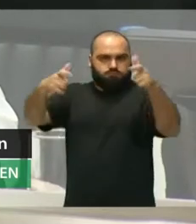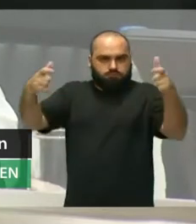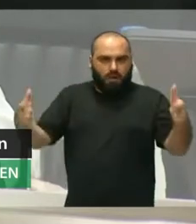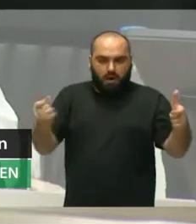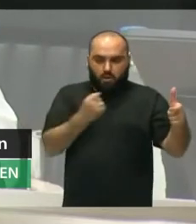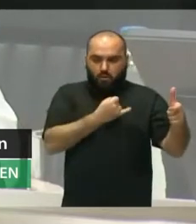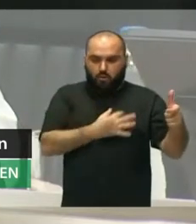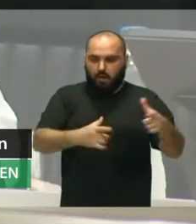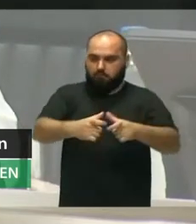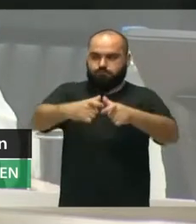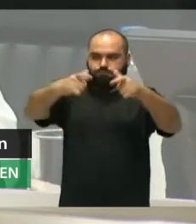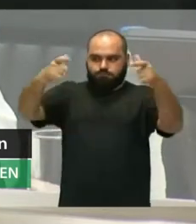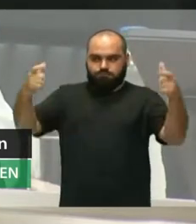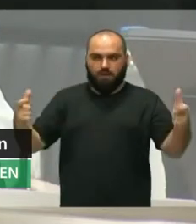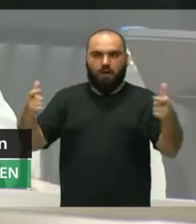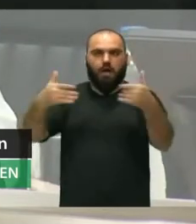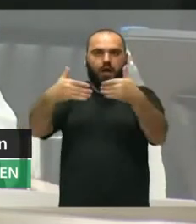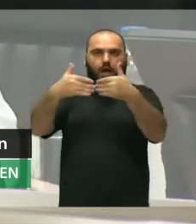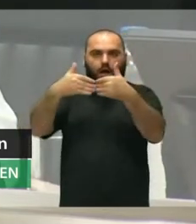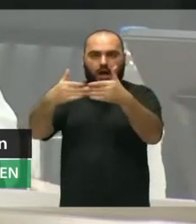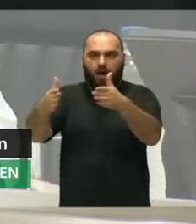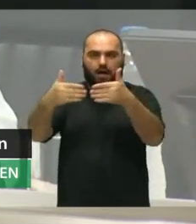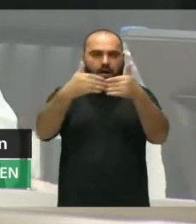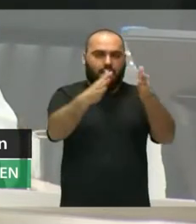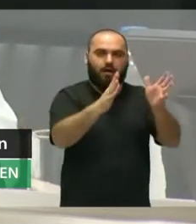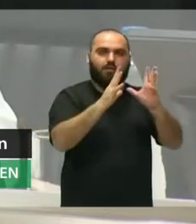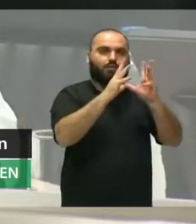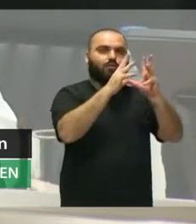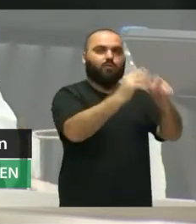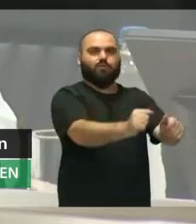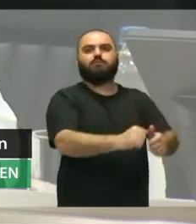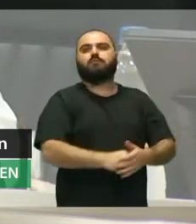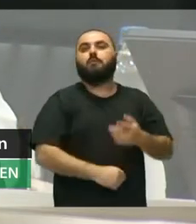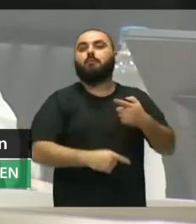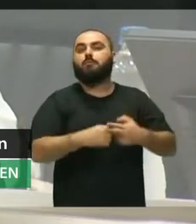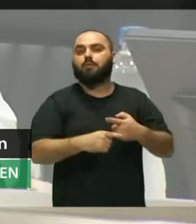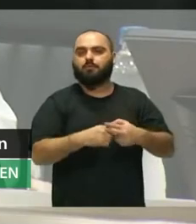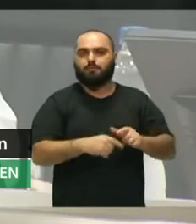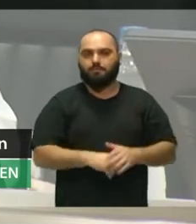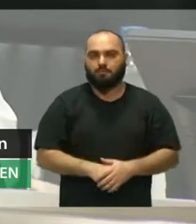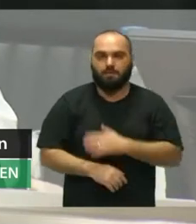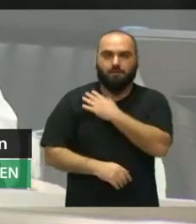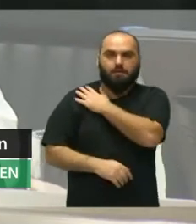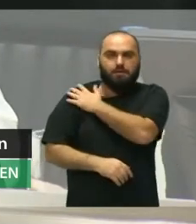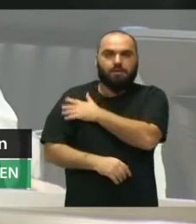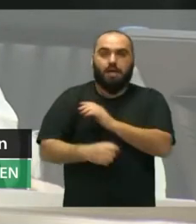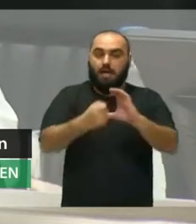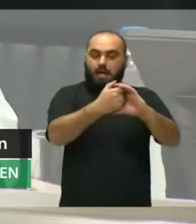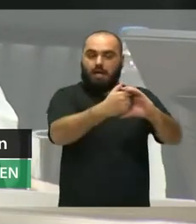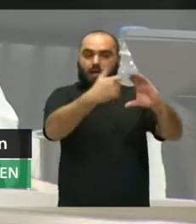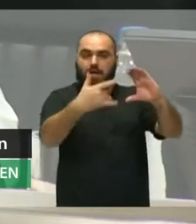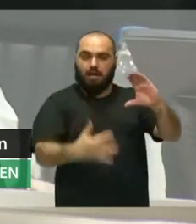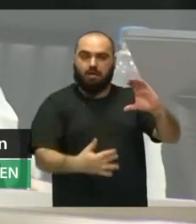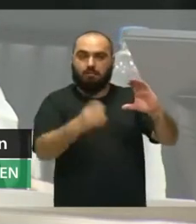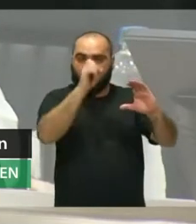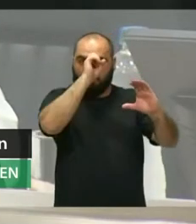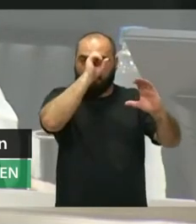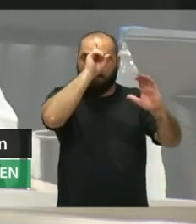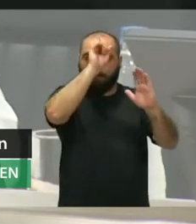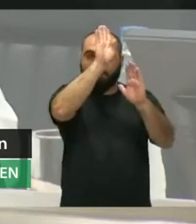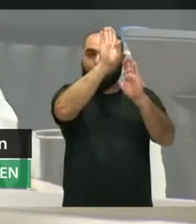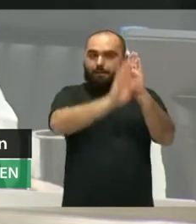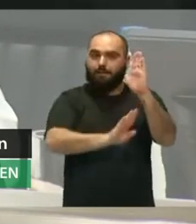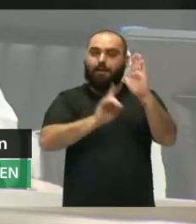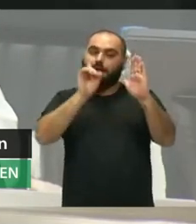hospital porta aberta em todos os sentidos, porque a característica do Marieta principal é